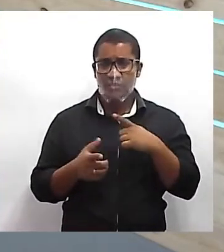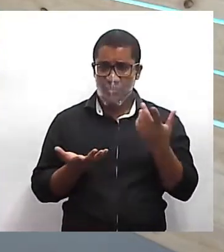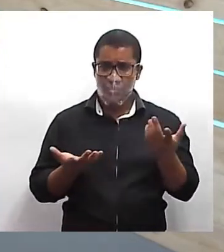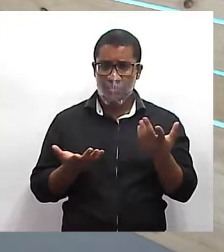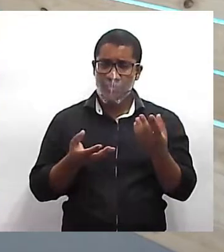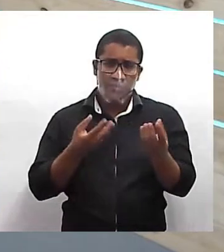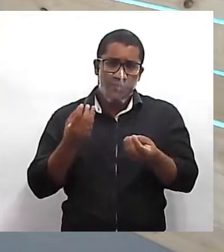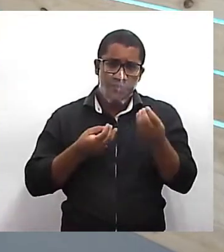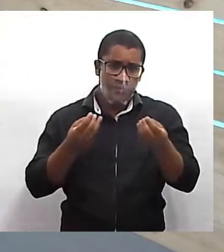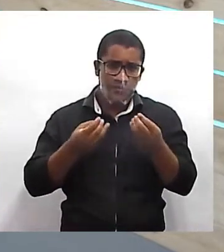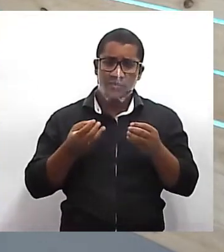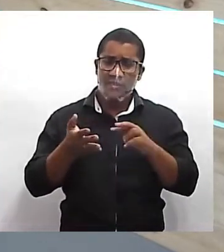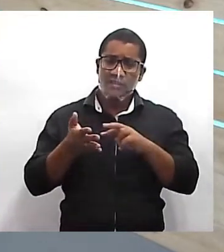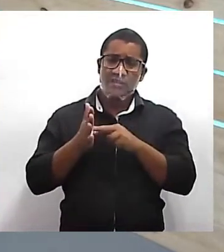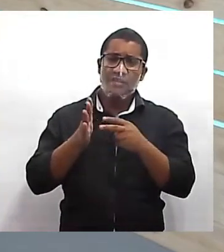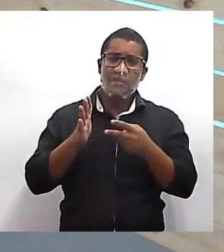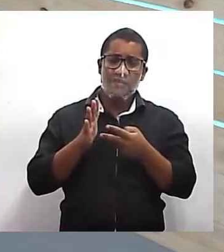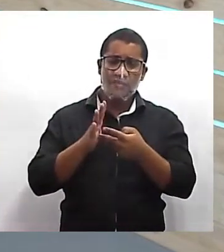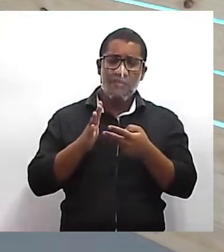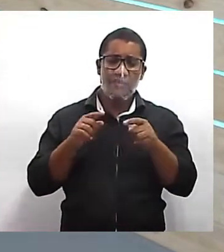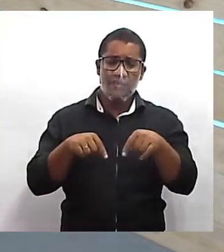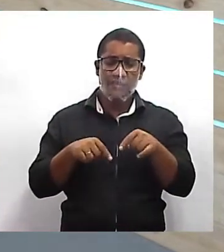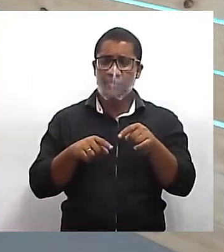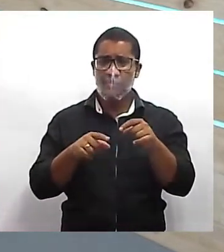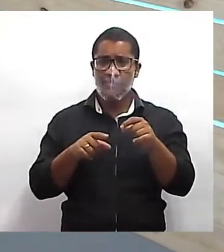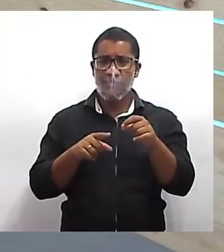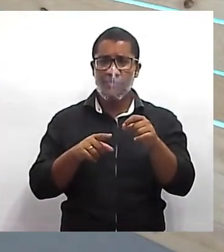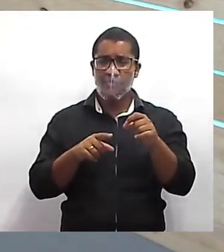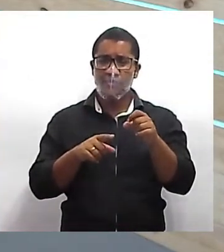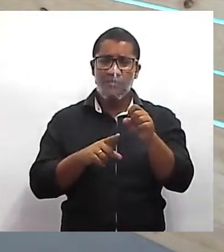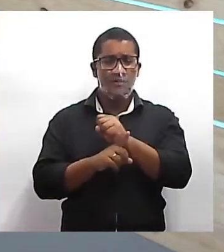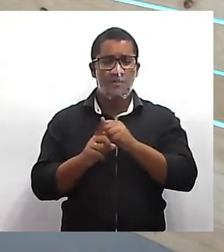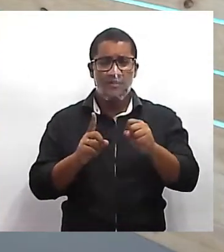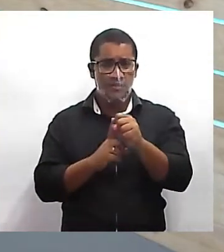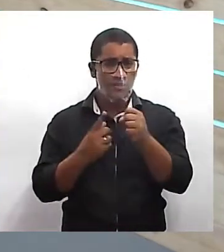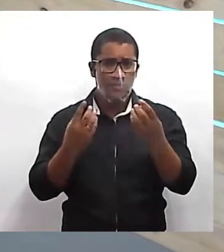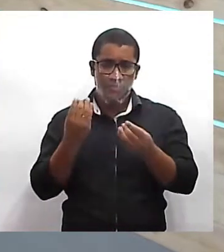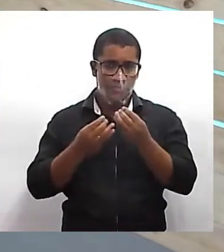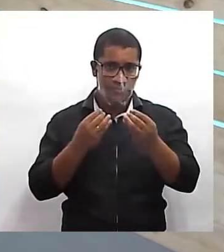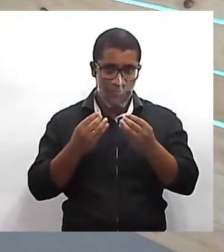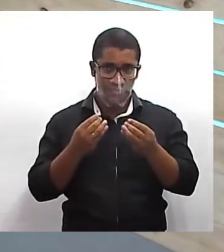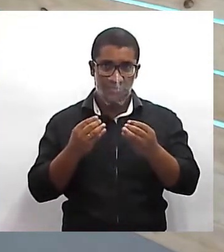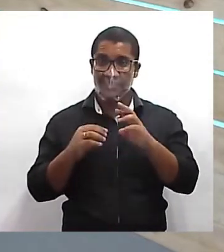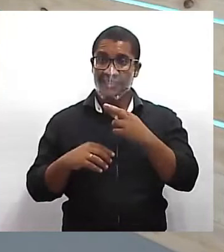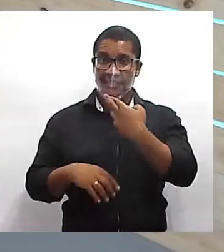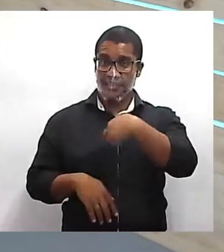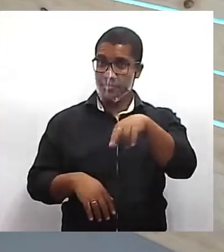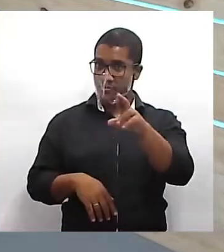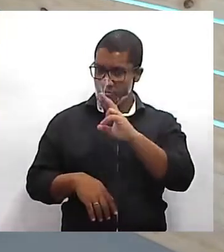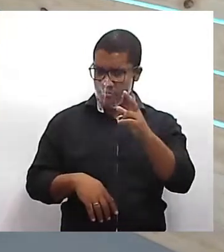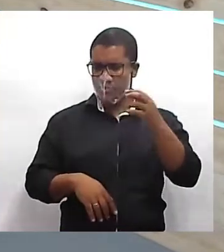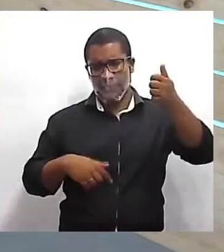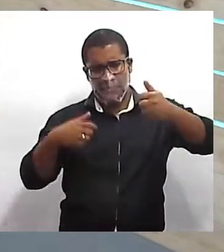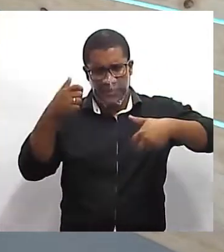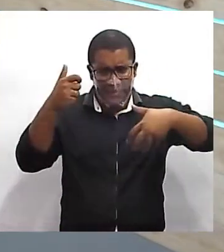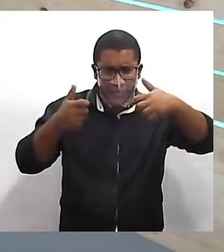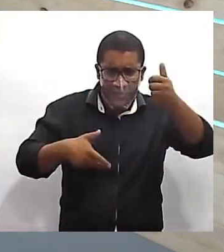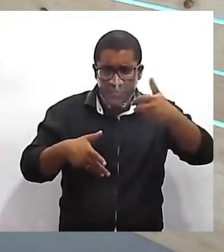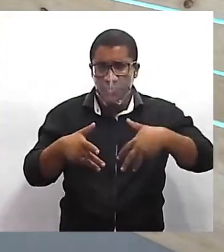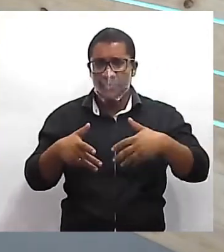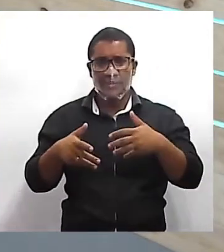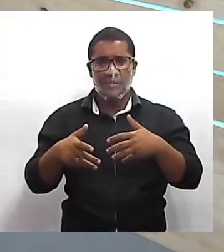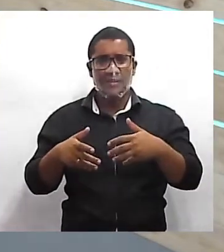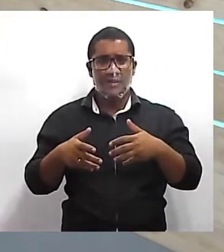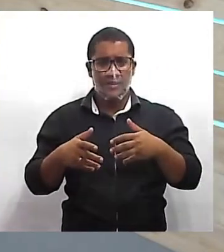parte significativa de nossa sociedade. Porque o discurso religioso tem trabalhado tanto para fazer com que as